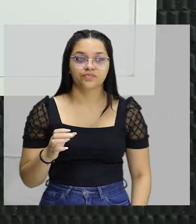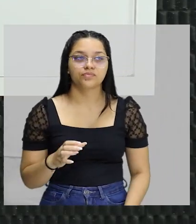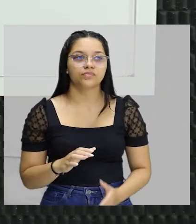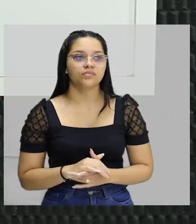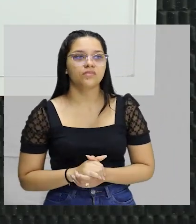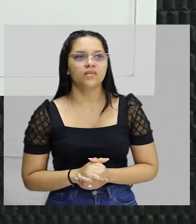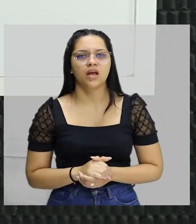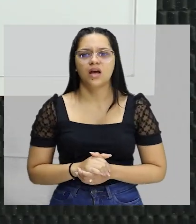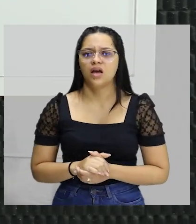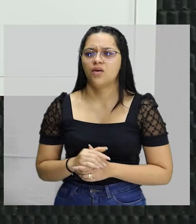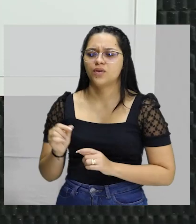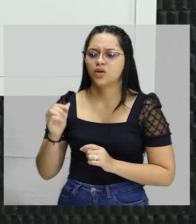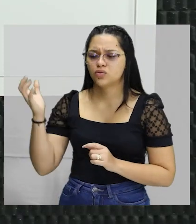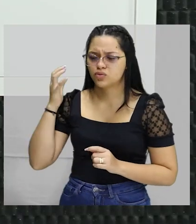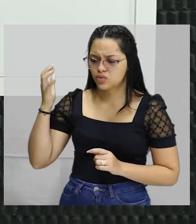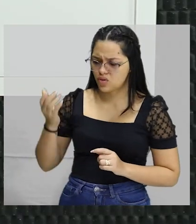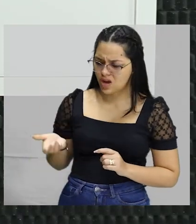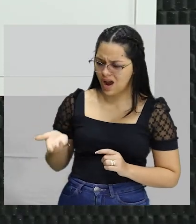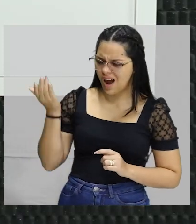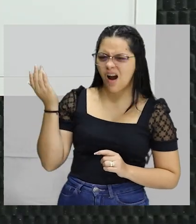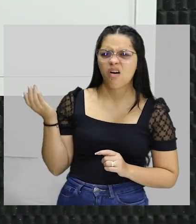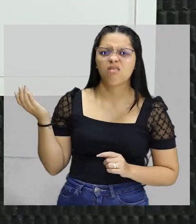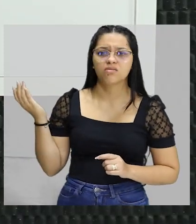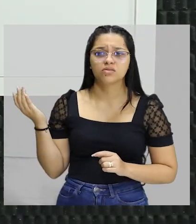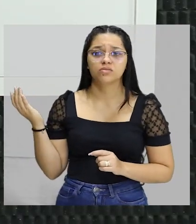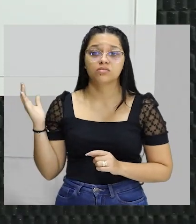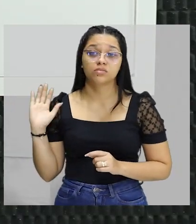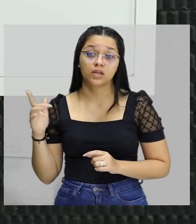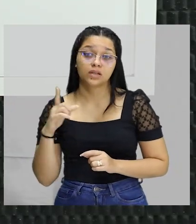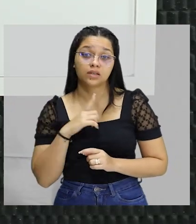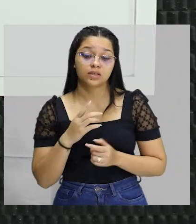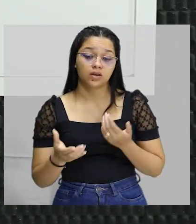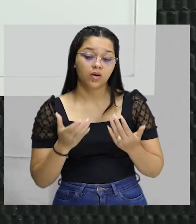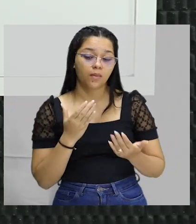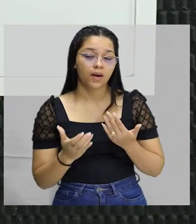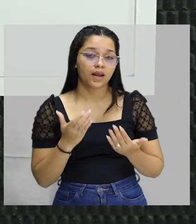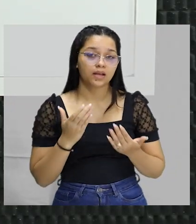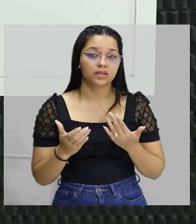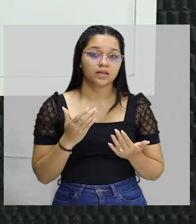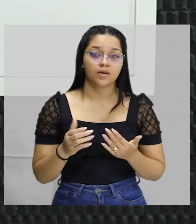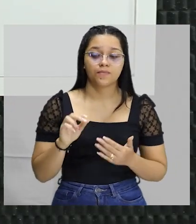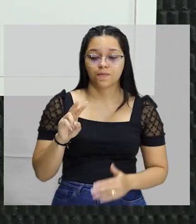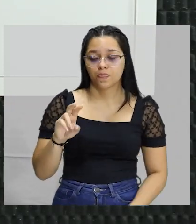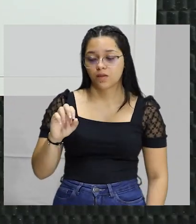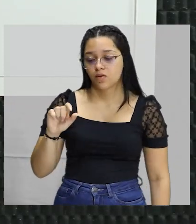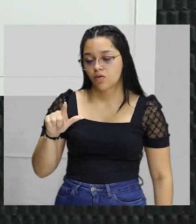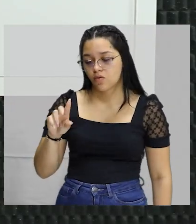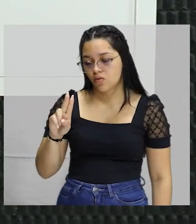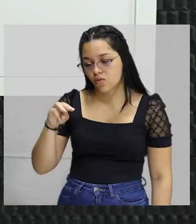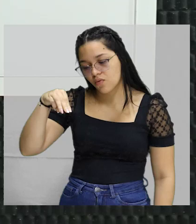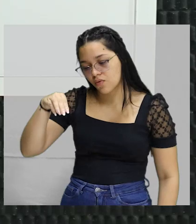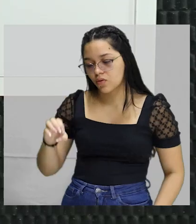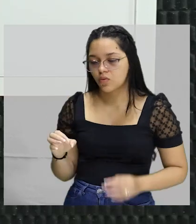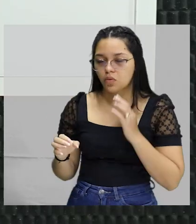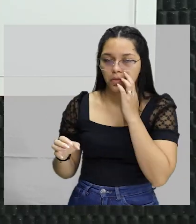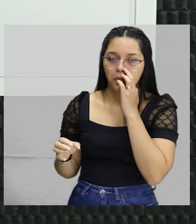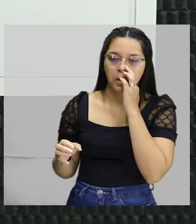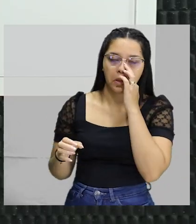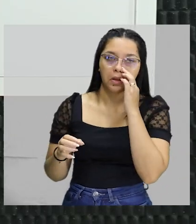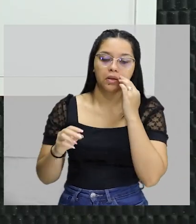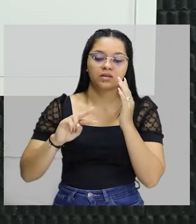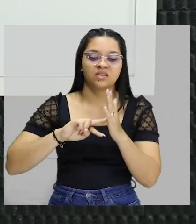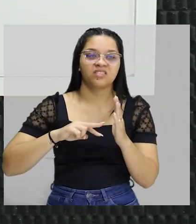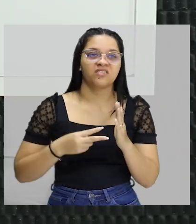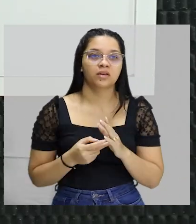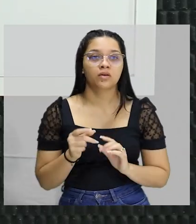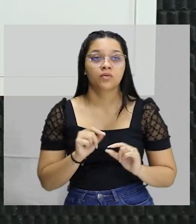muito alto. A gente tem uma determinação, né? A gente faz essa comparação com o volume, né? Ou seja,